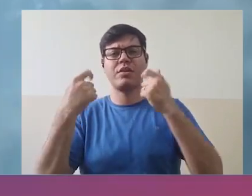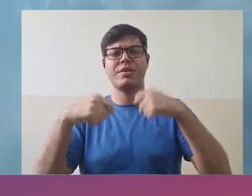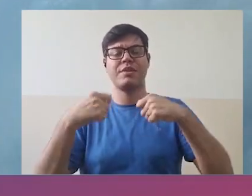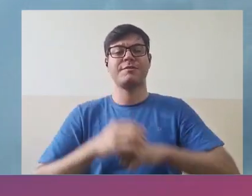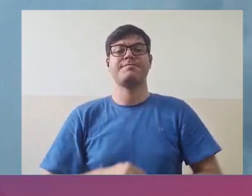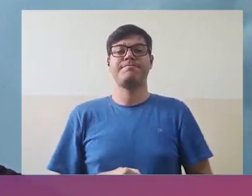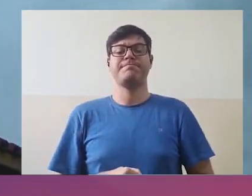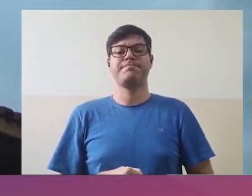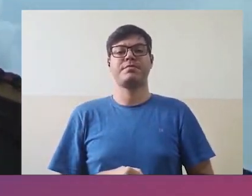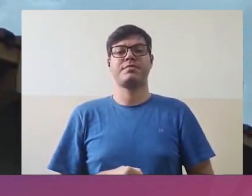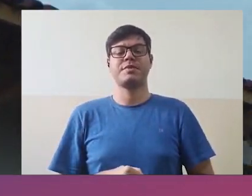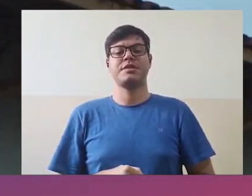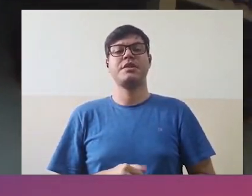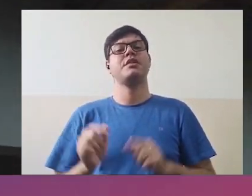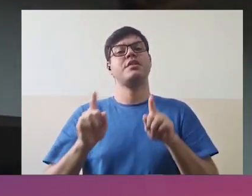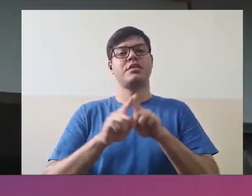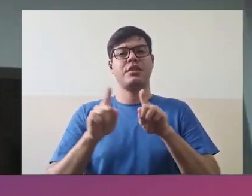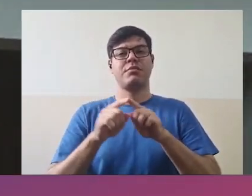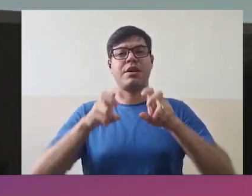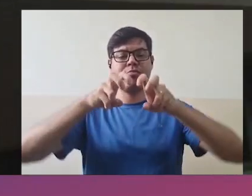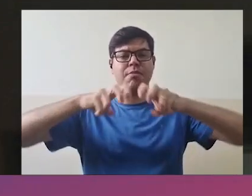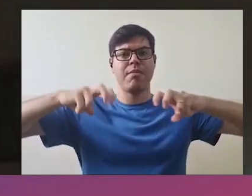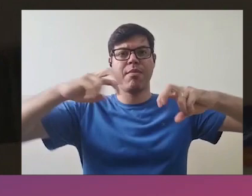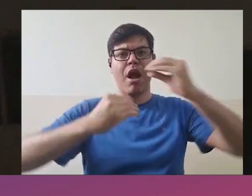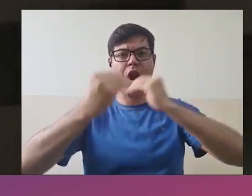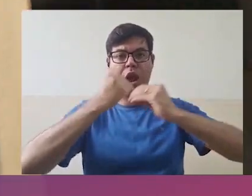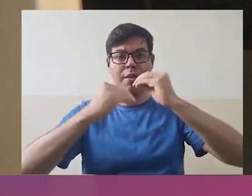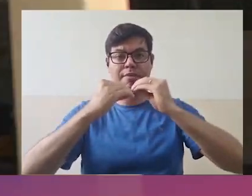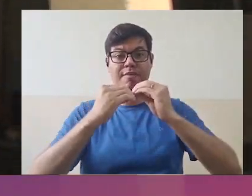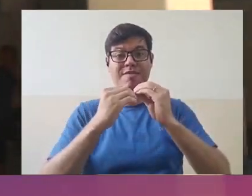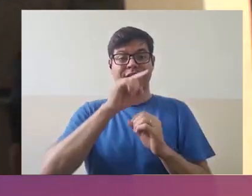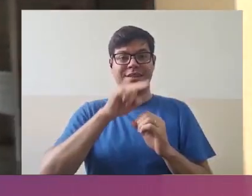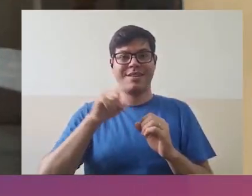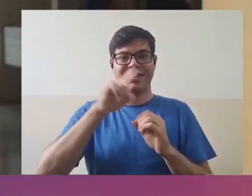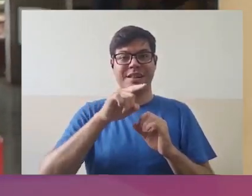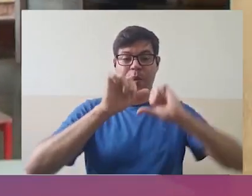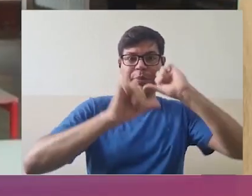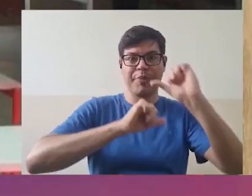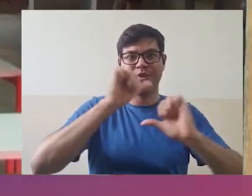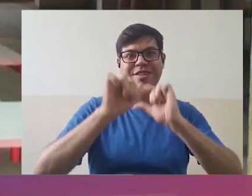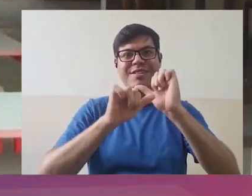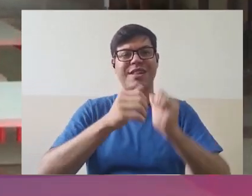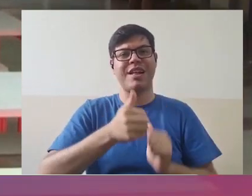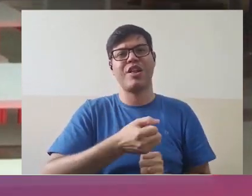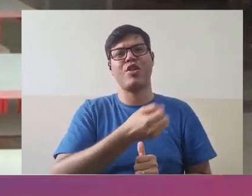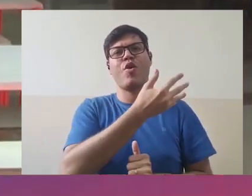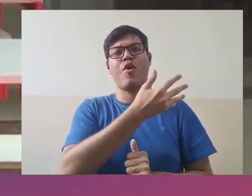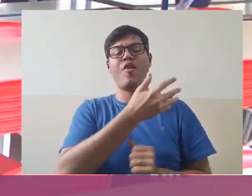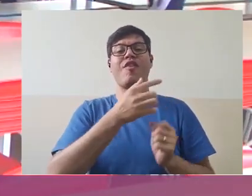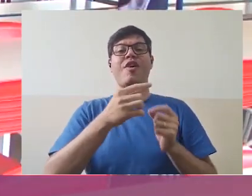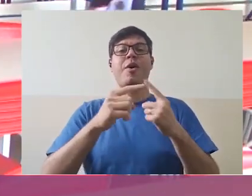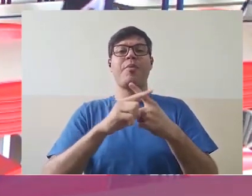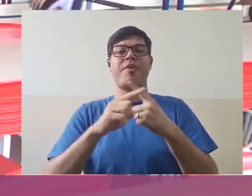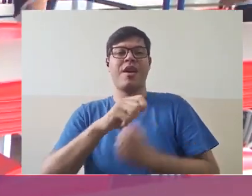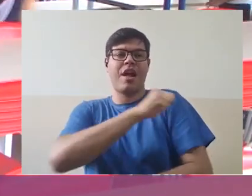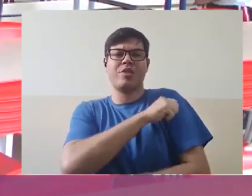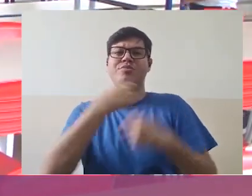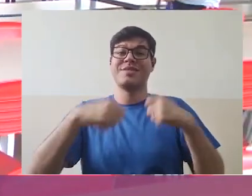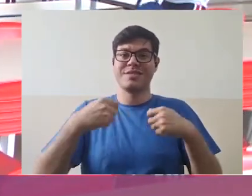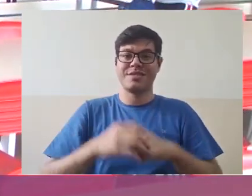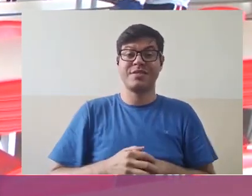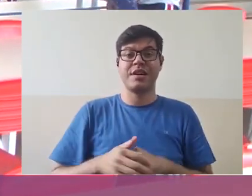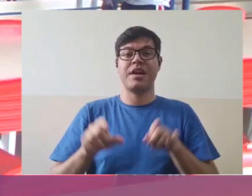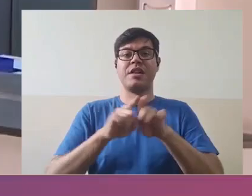necessárias. Está previsto o fechamento do refeitório da unidade para garantir maior conforto aos alunos, assim como